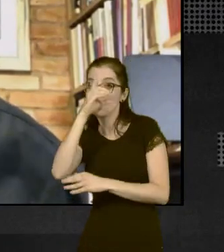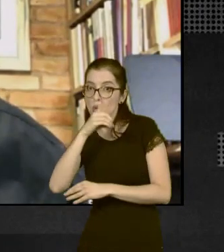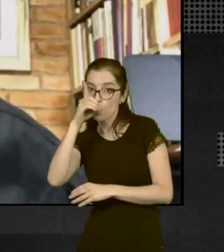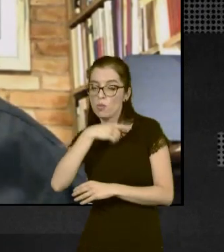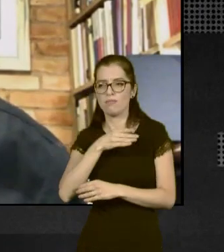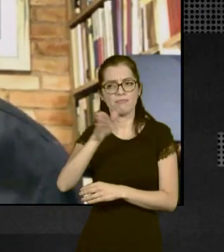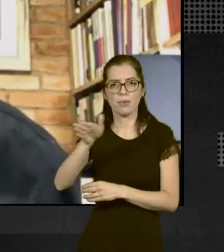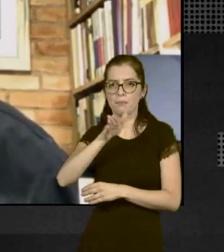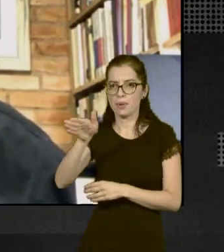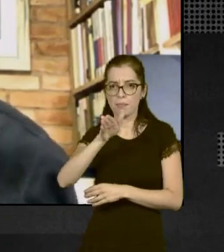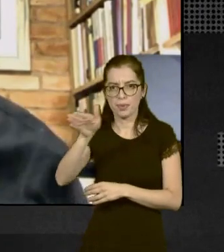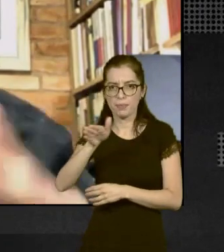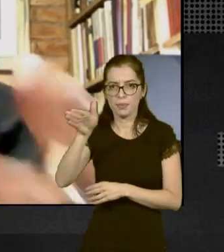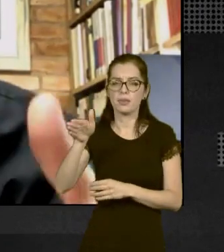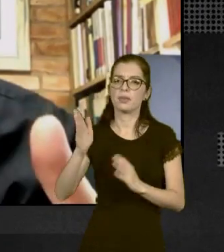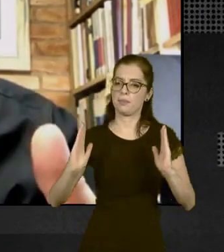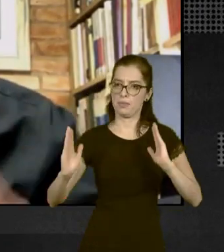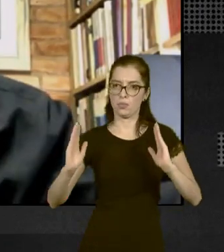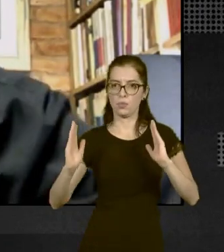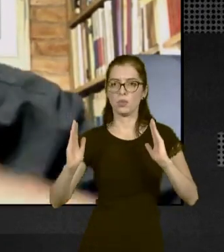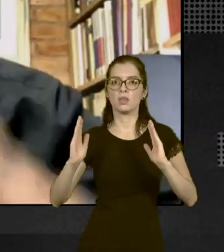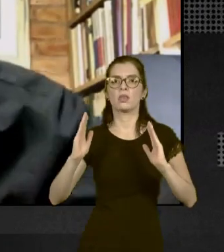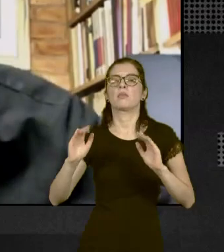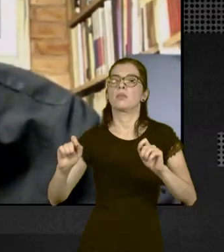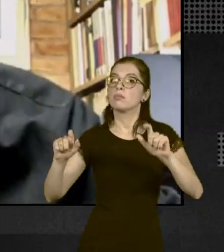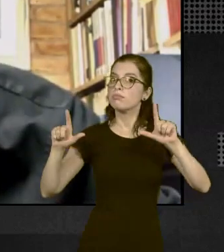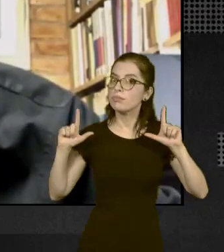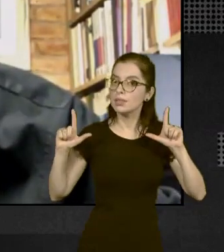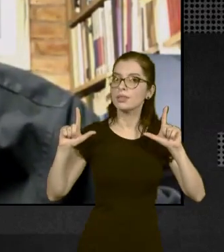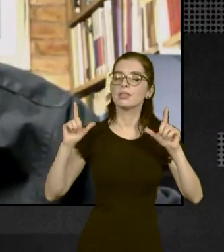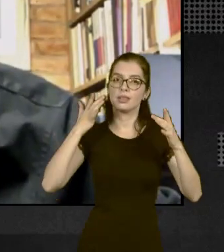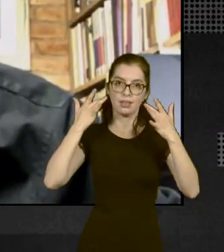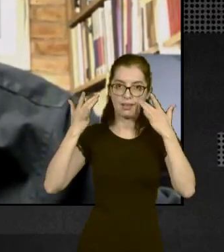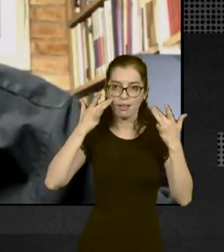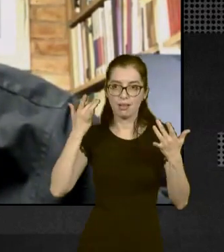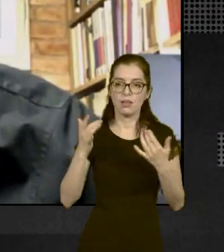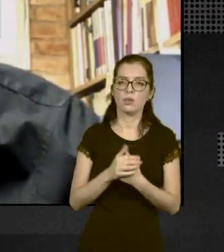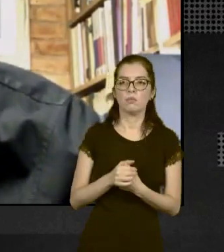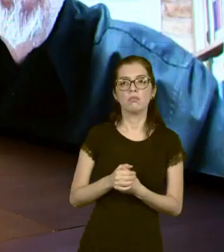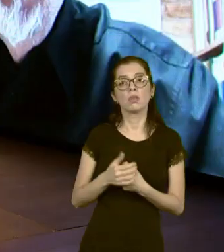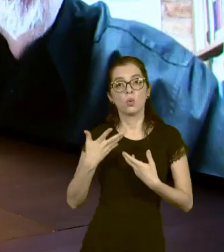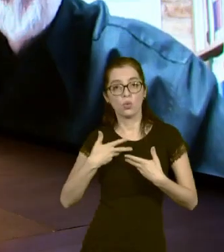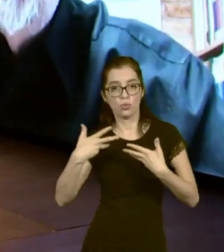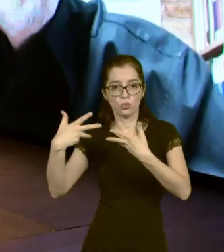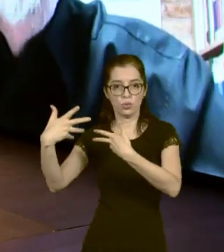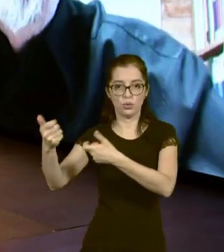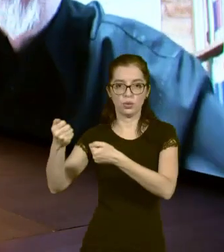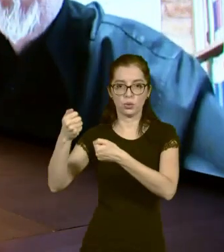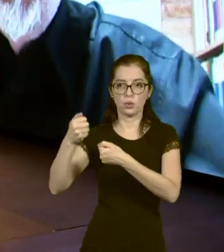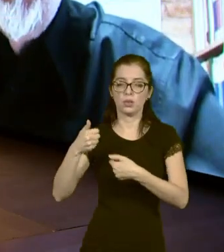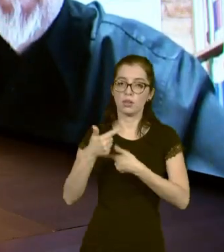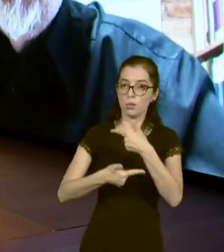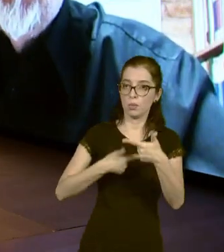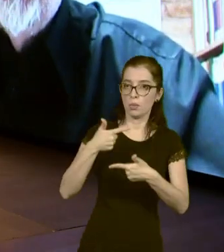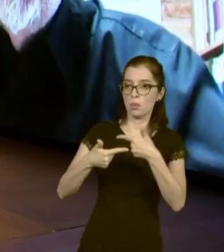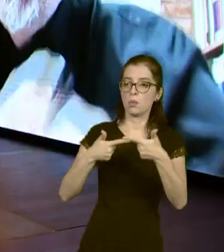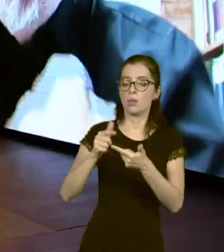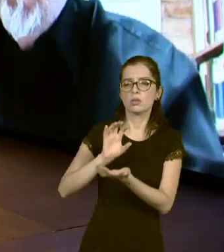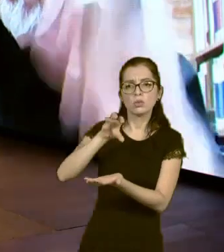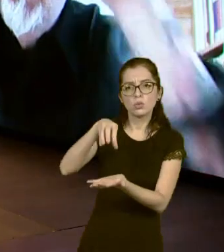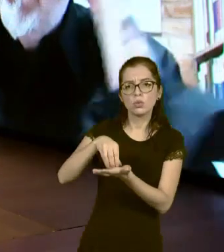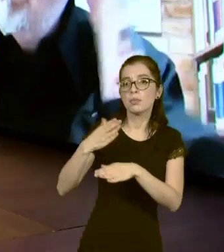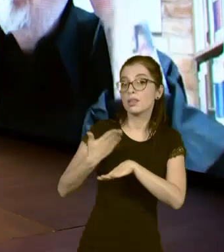E aí esse cara me conheceu e falou: vem trabalhar comigo na Fundação das Artes. Eu quero reabrir a escola de teatro.